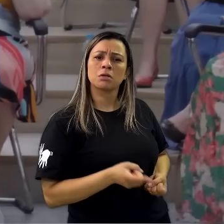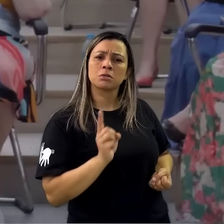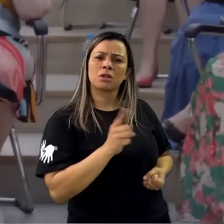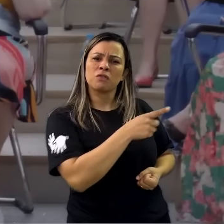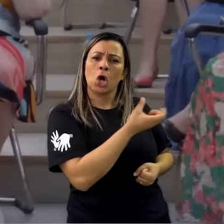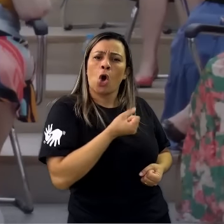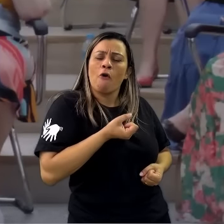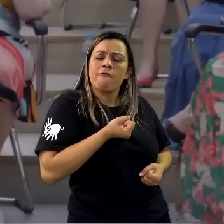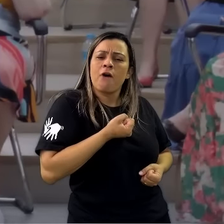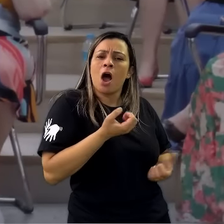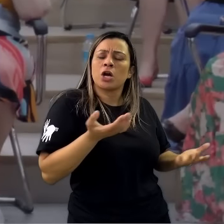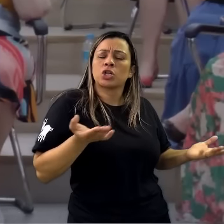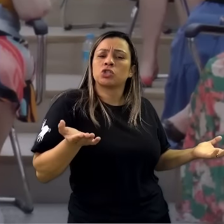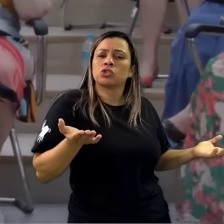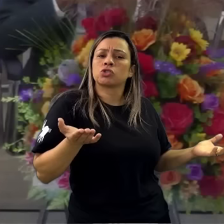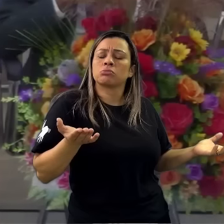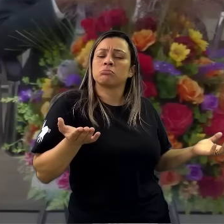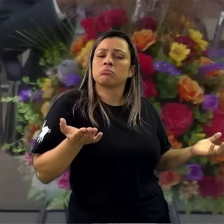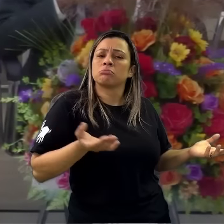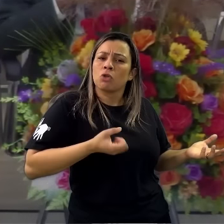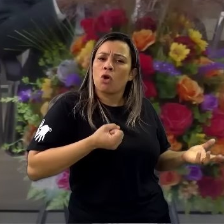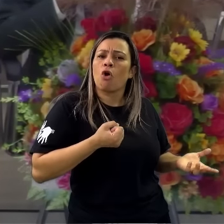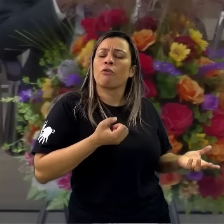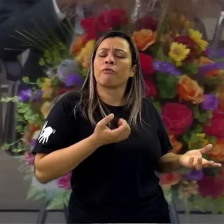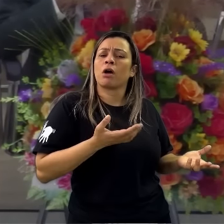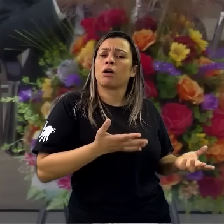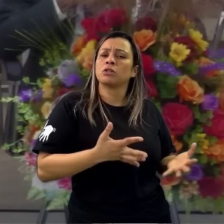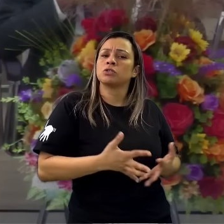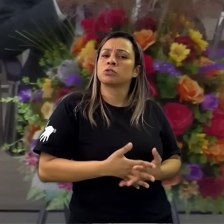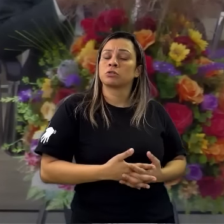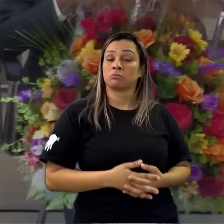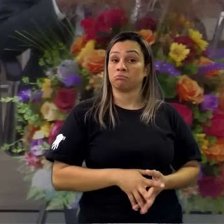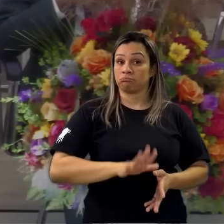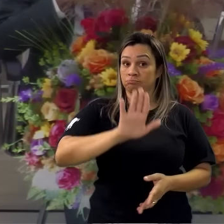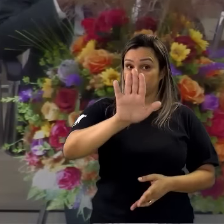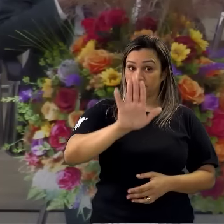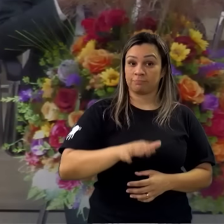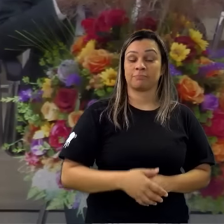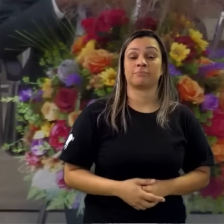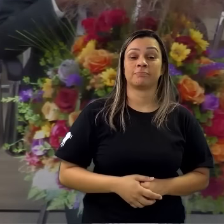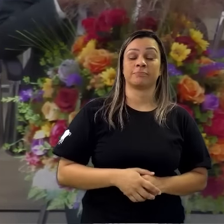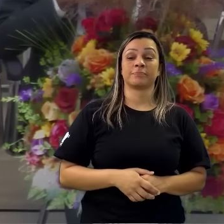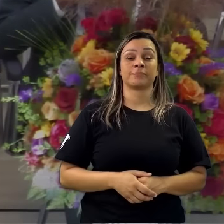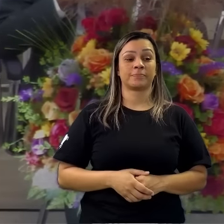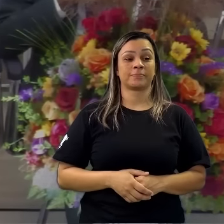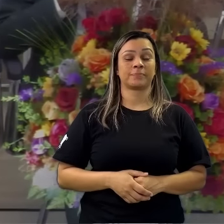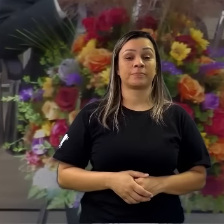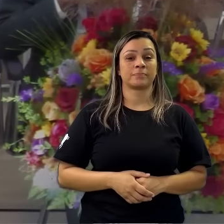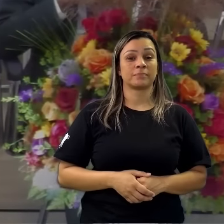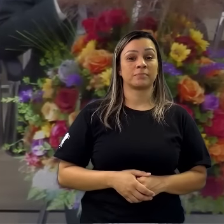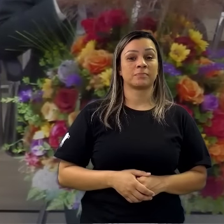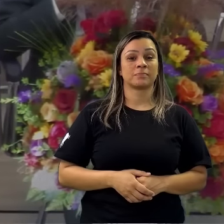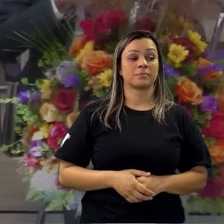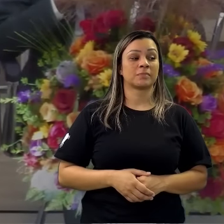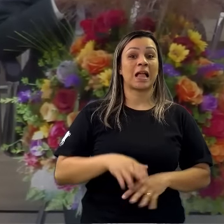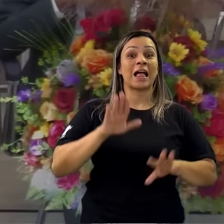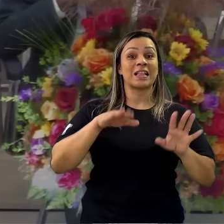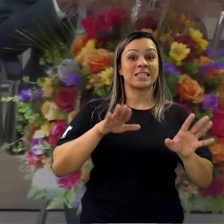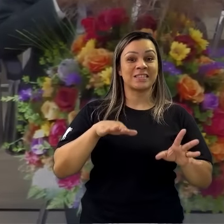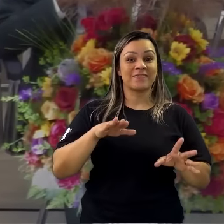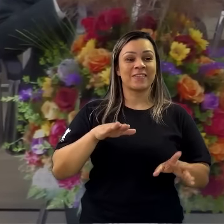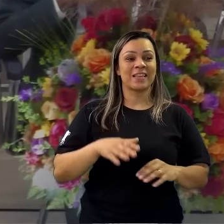chamando o irmão de covarde porque você pode se constranger daqui duas frases segura o glória que às vezes a palavra vem